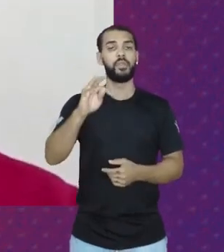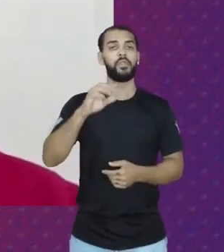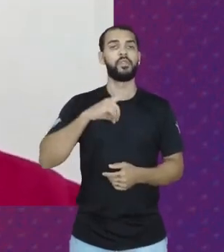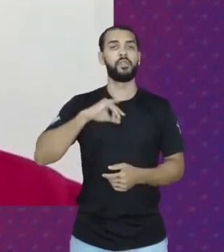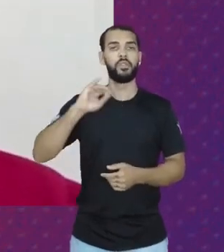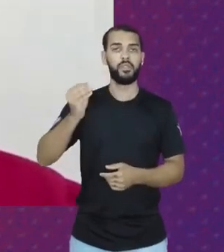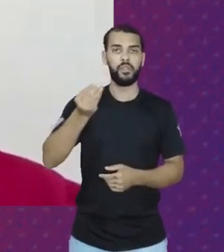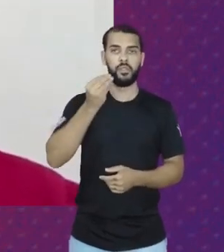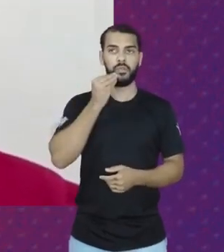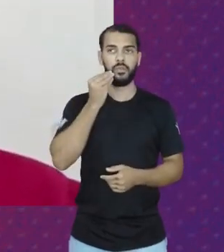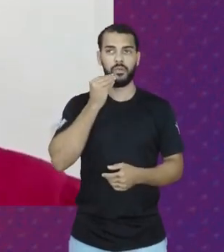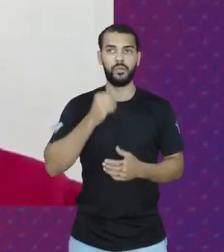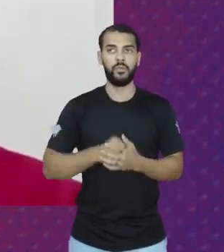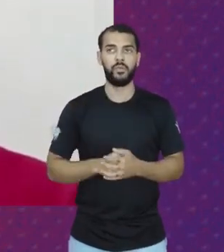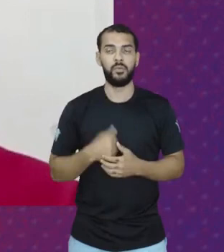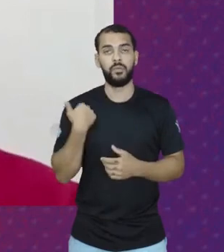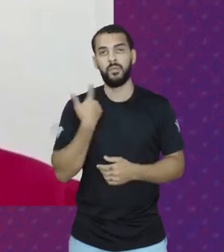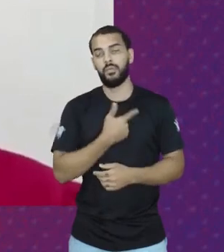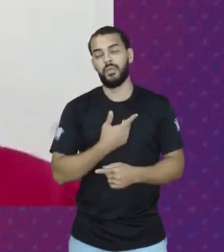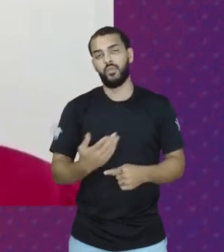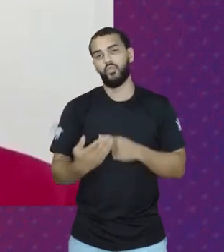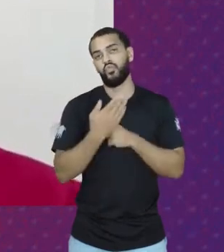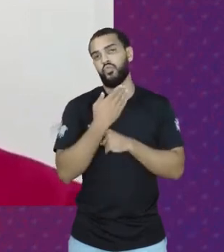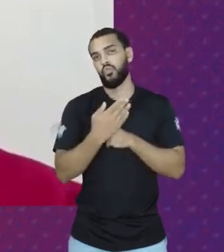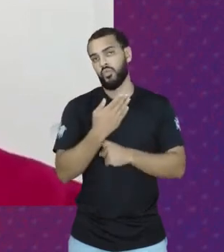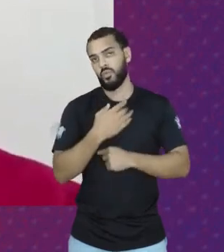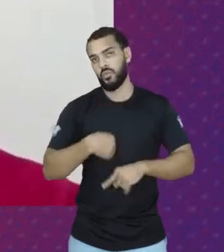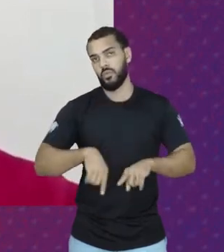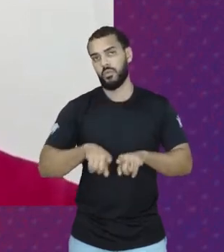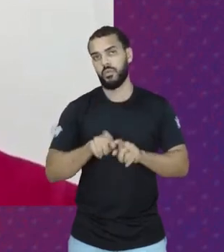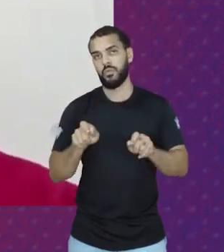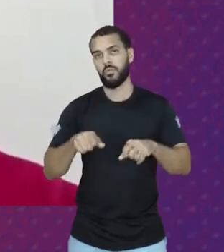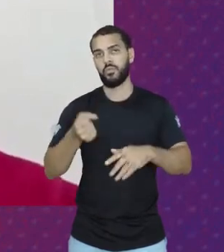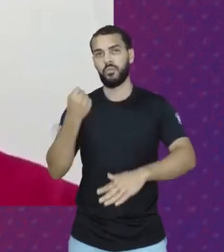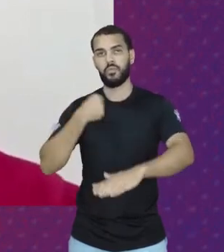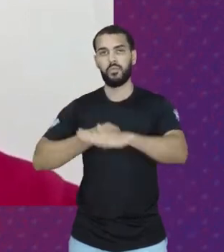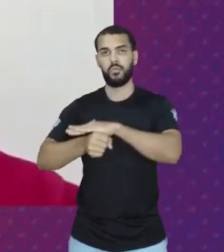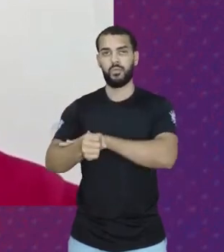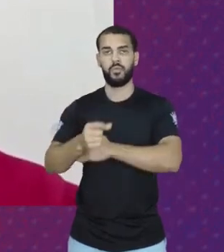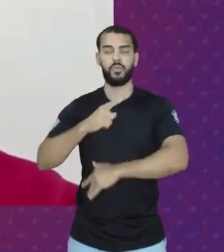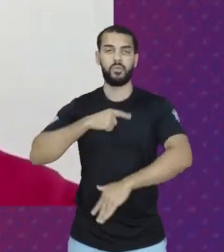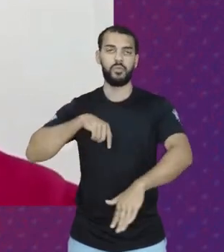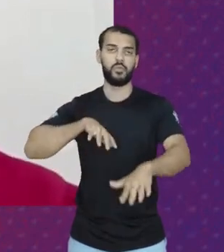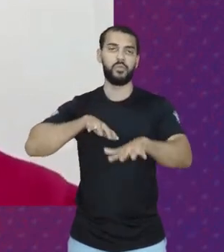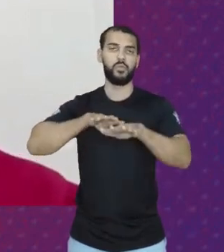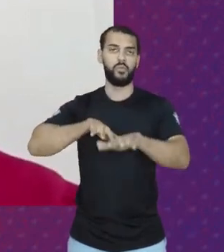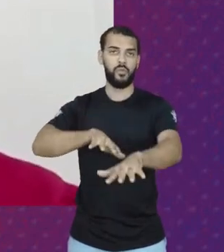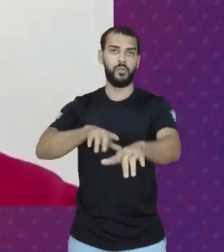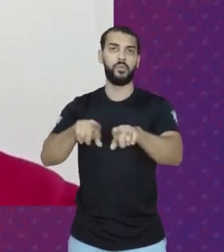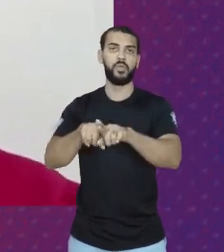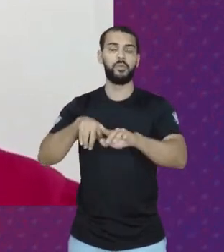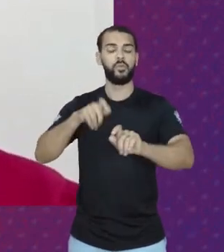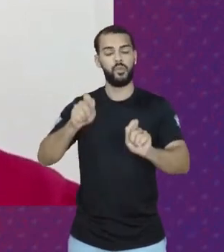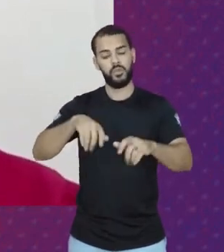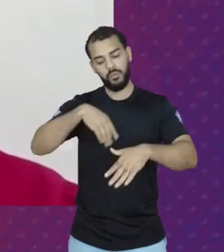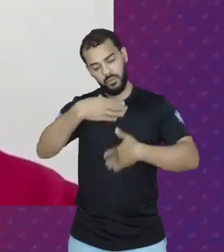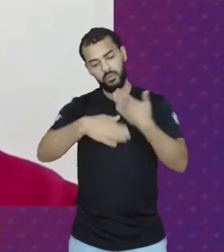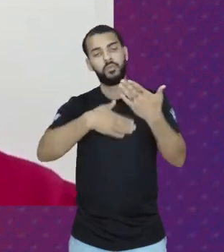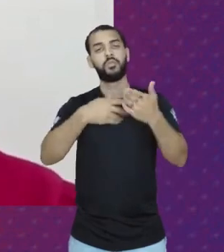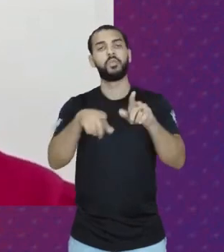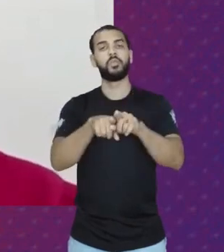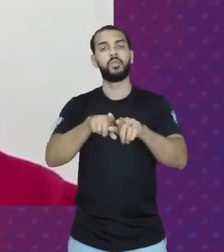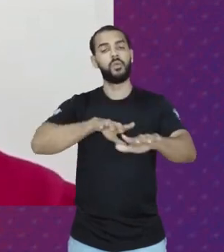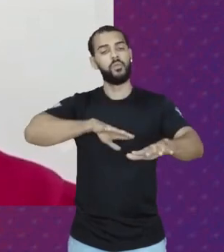que nos coloca, né, nesse movimento de projeção,